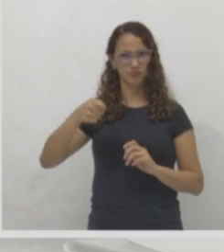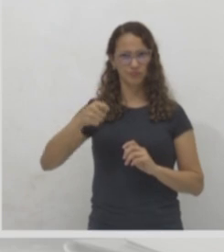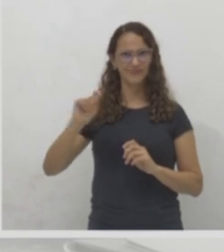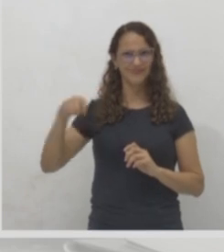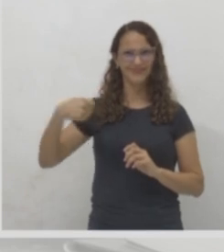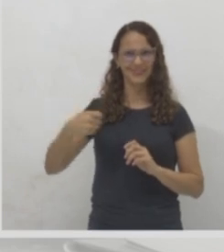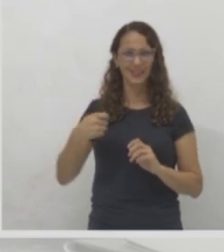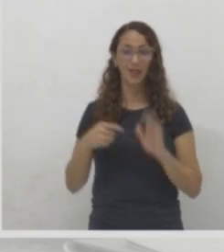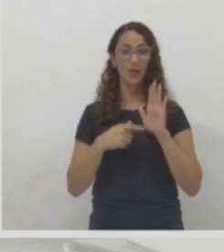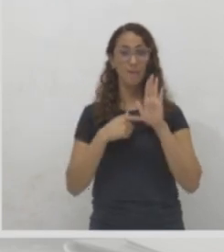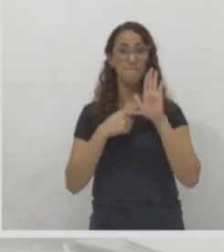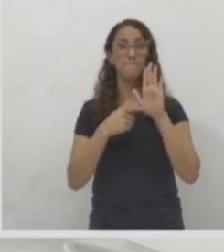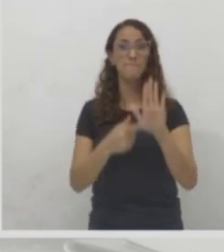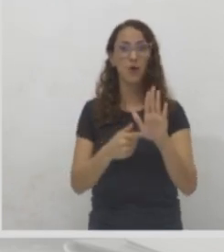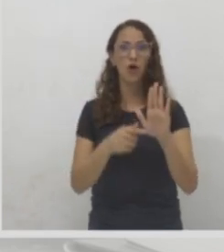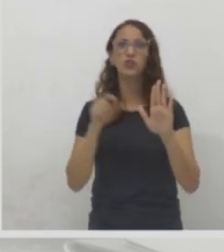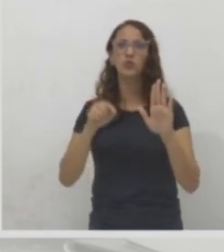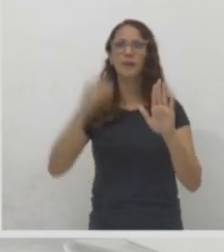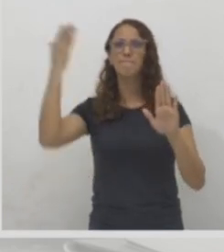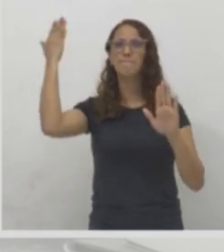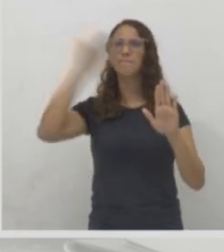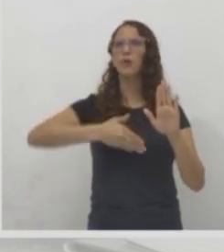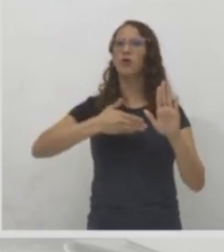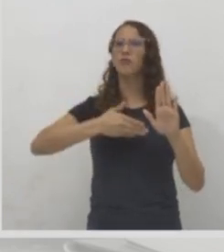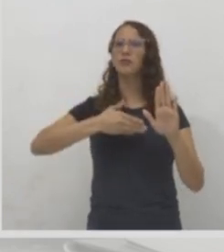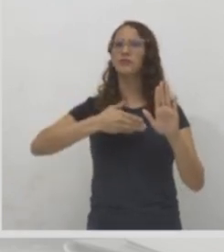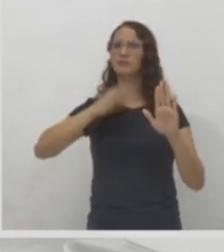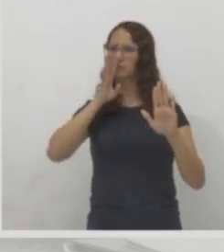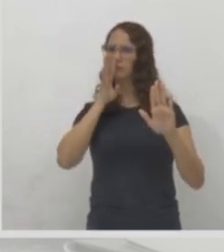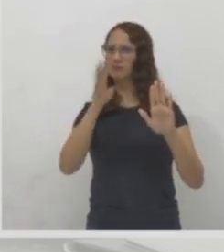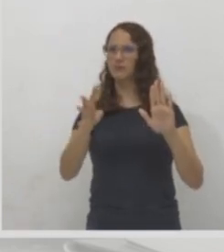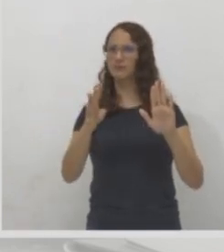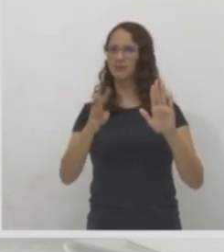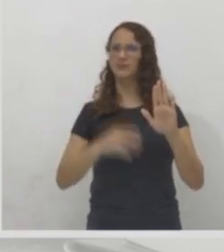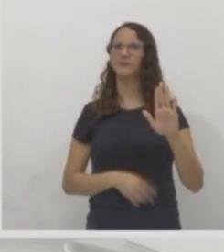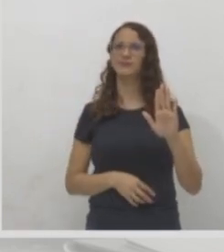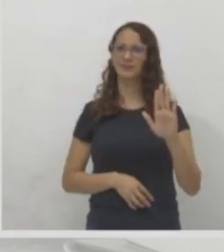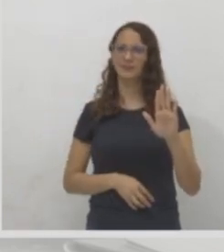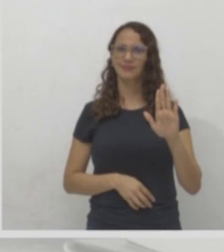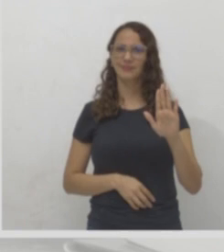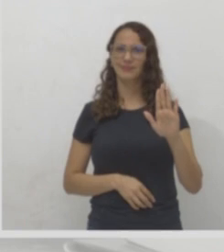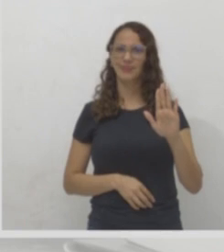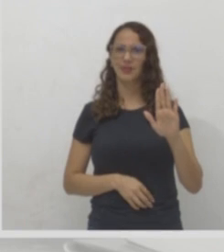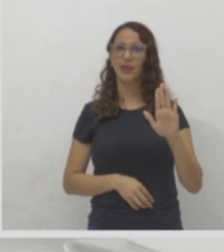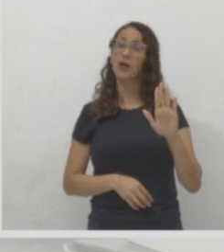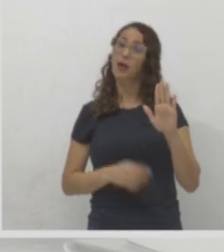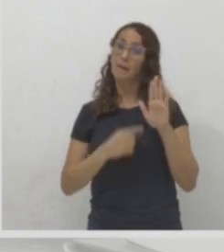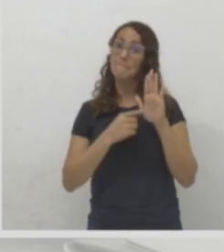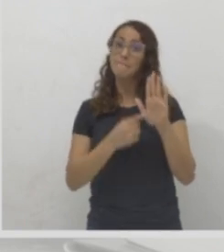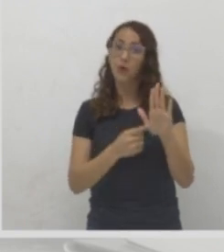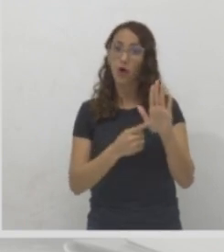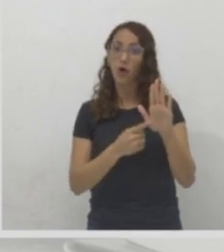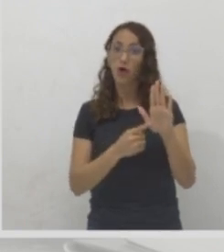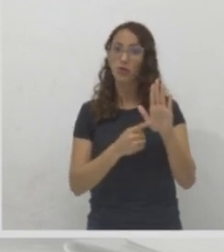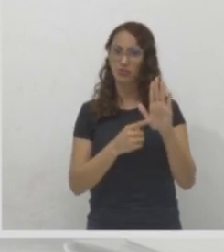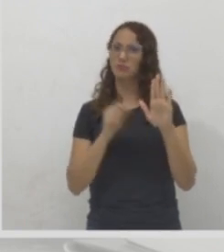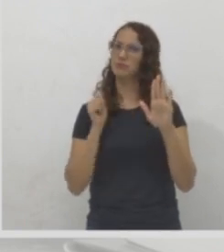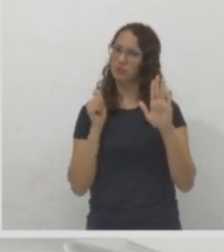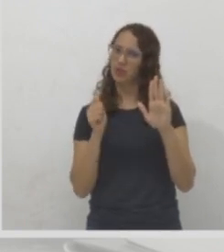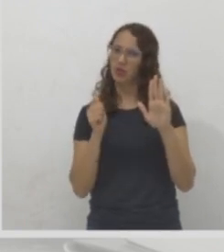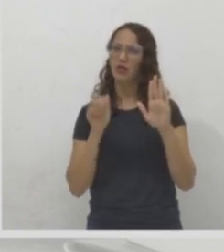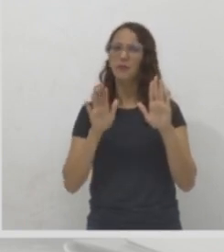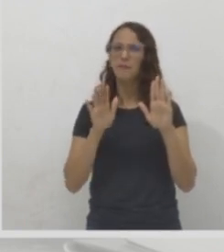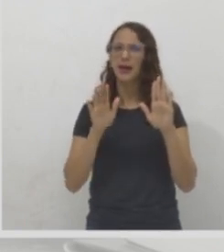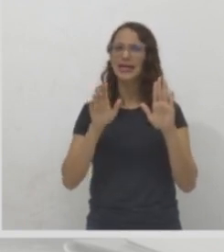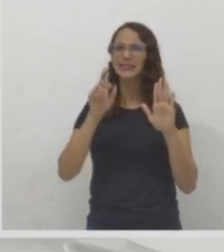acusações, certo? Então, foi o que ele mostrou. Mas quem mostra, mostra algo ou alguma